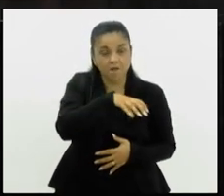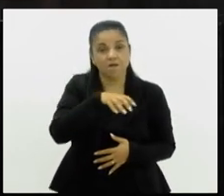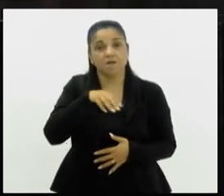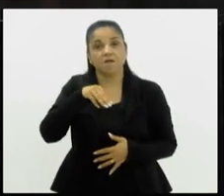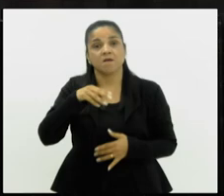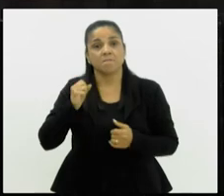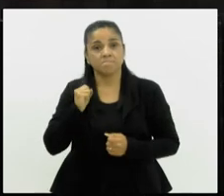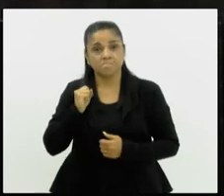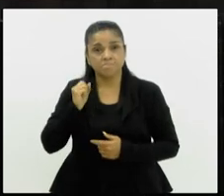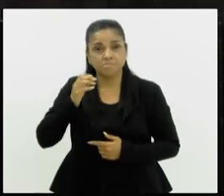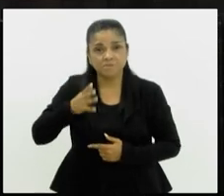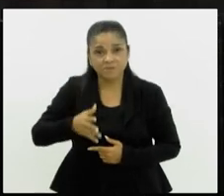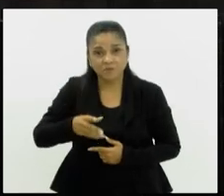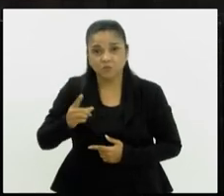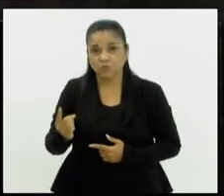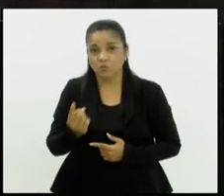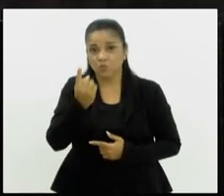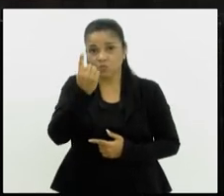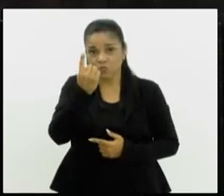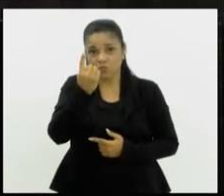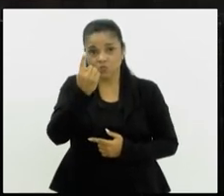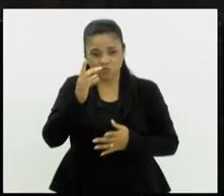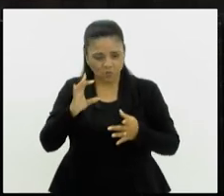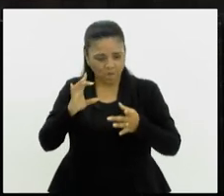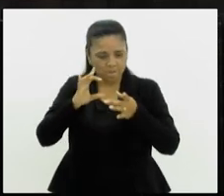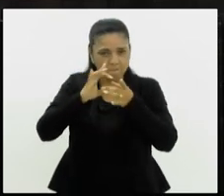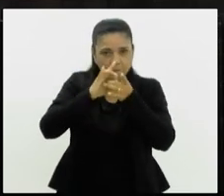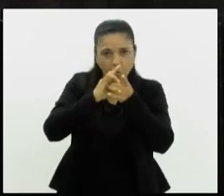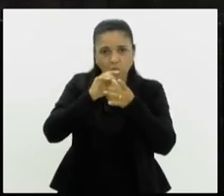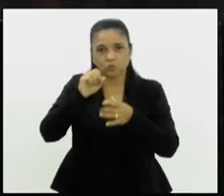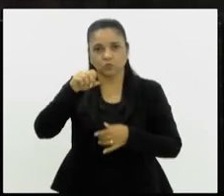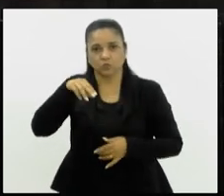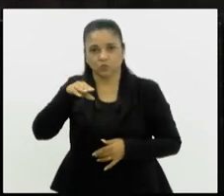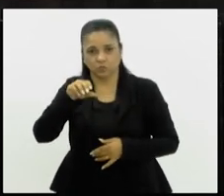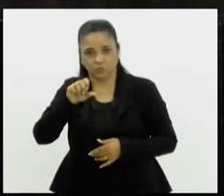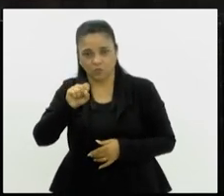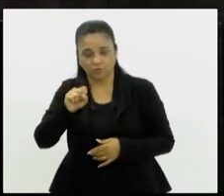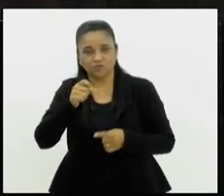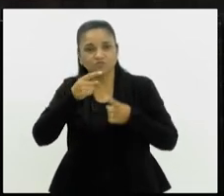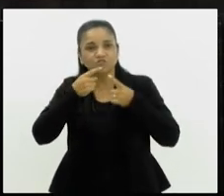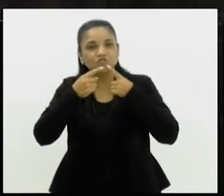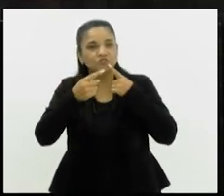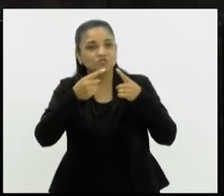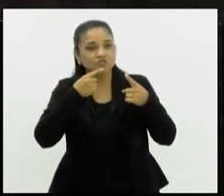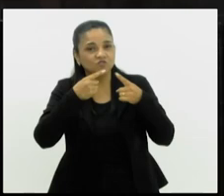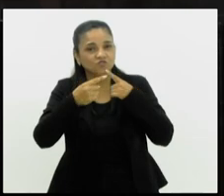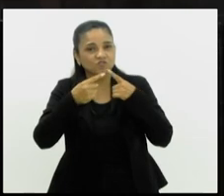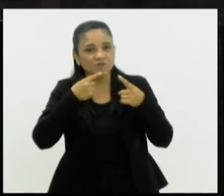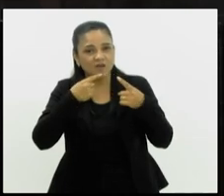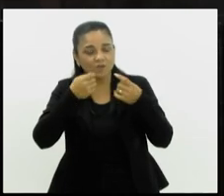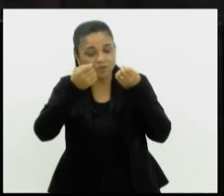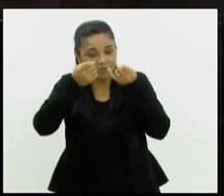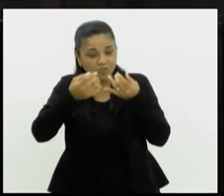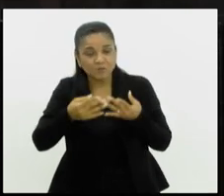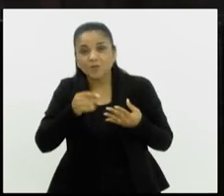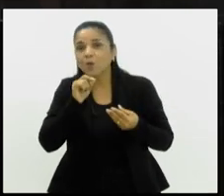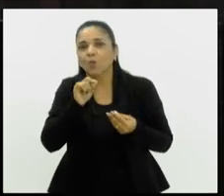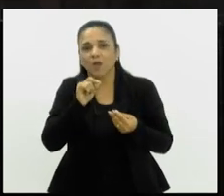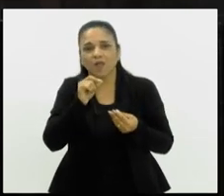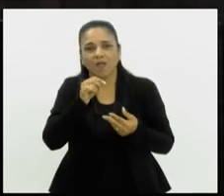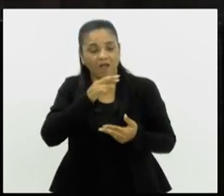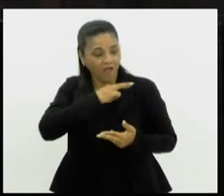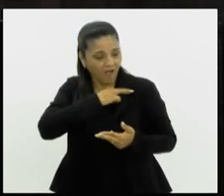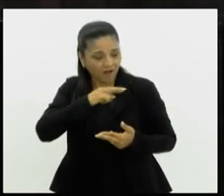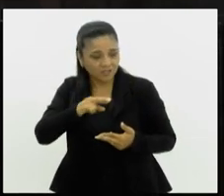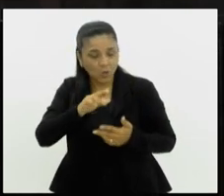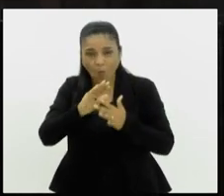porque ela se materializa neste diálogo, que, como eu disse, perpassa a questão religiosa. É aquilo